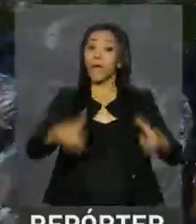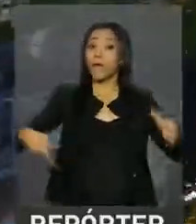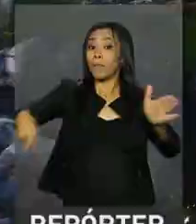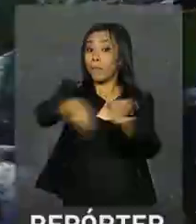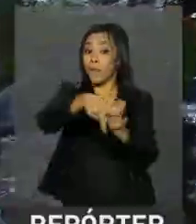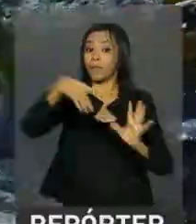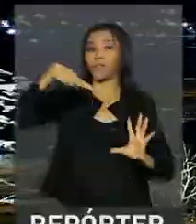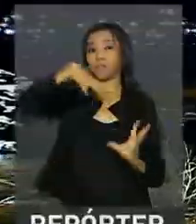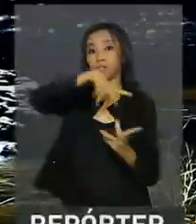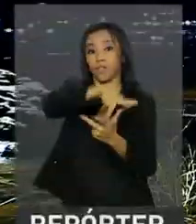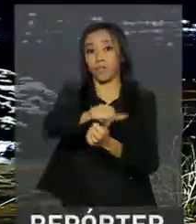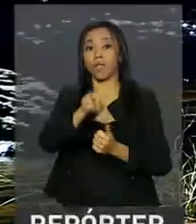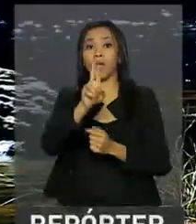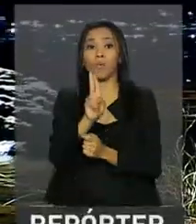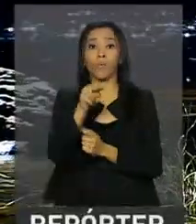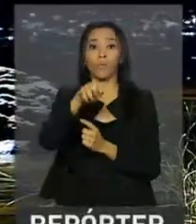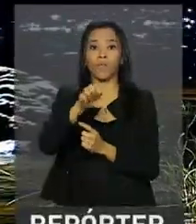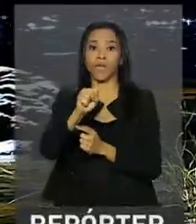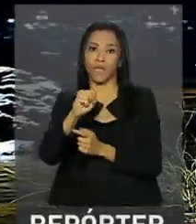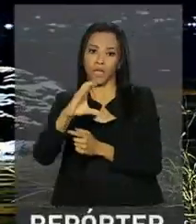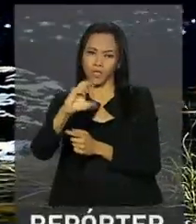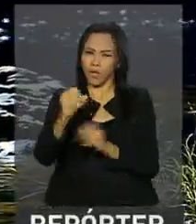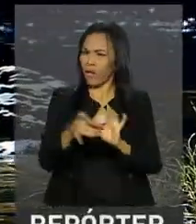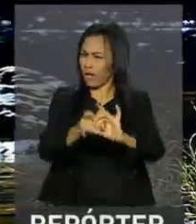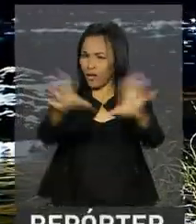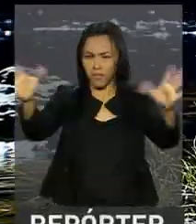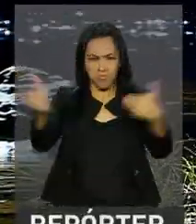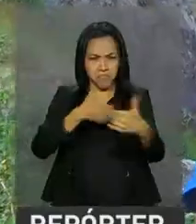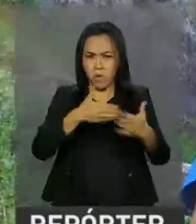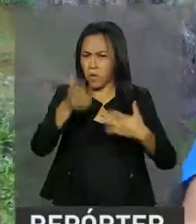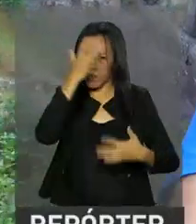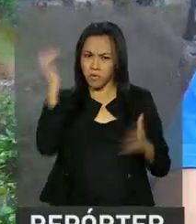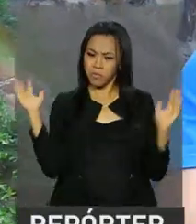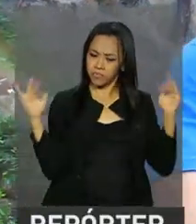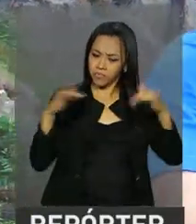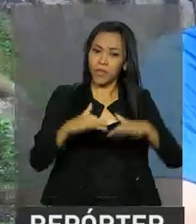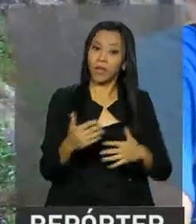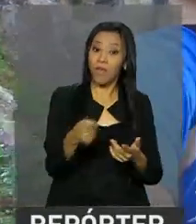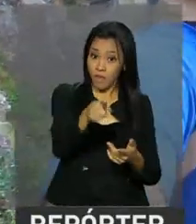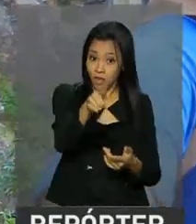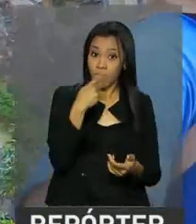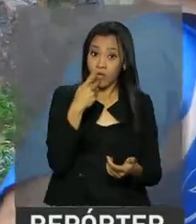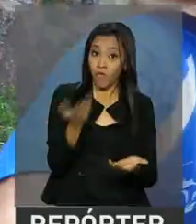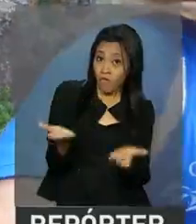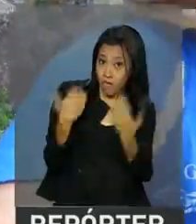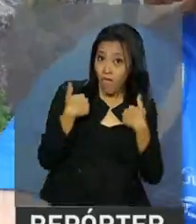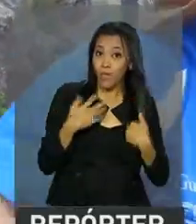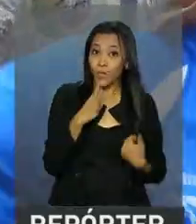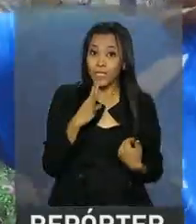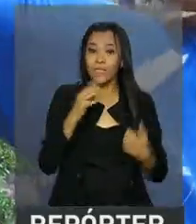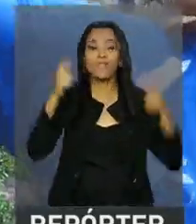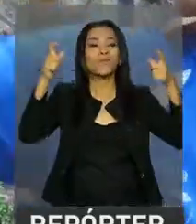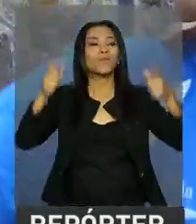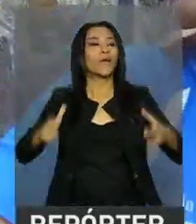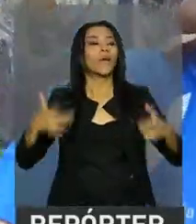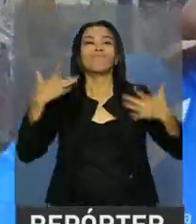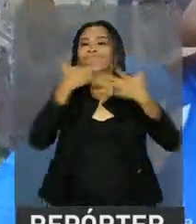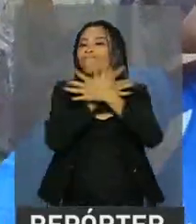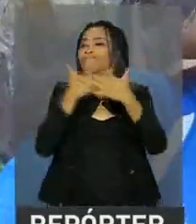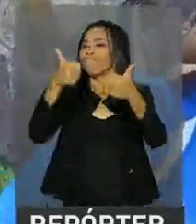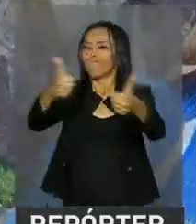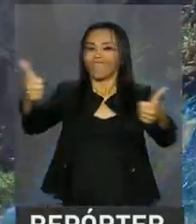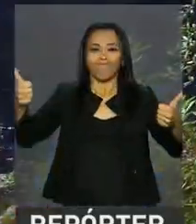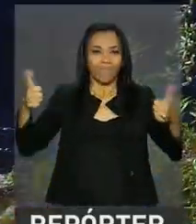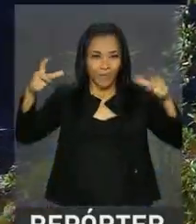mundial da Unesco e está aberto para quem quiser conhecer vem para cá conhecer a Chapada esse paraíso pertinho da cidade